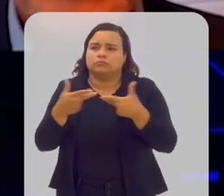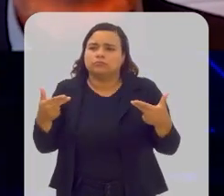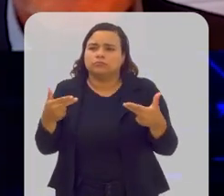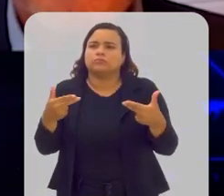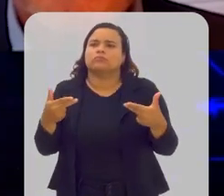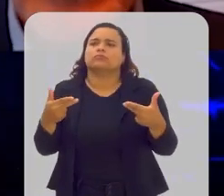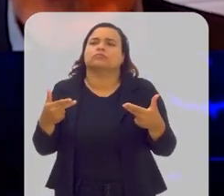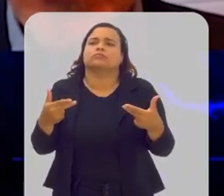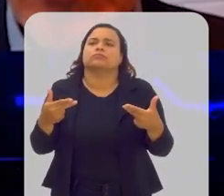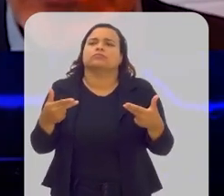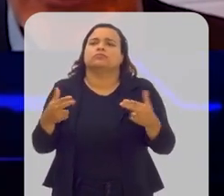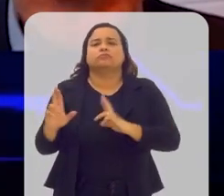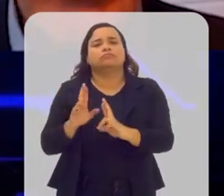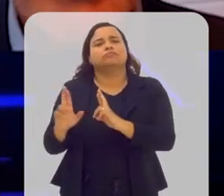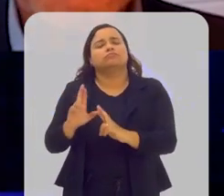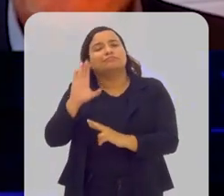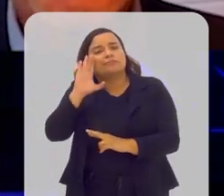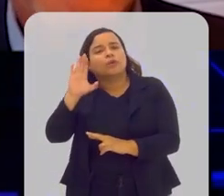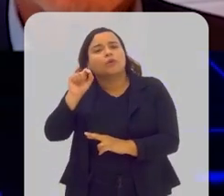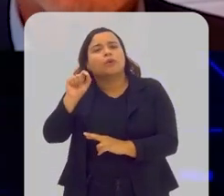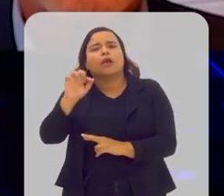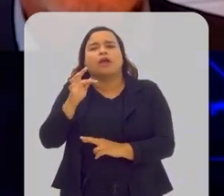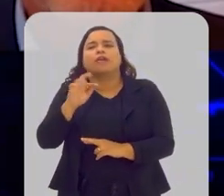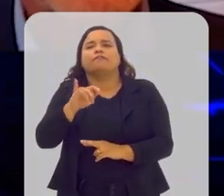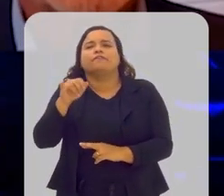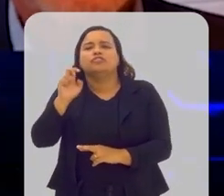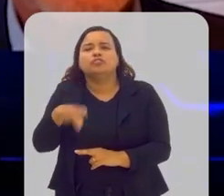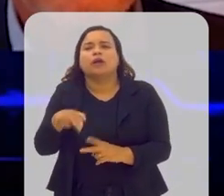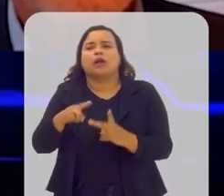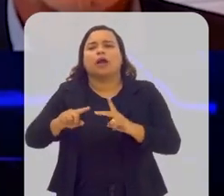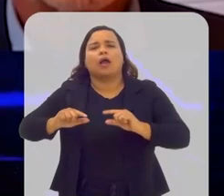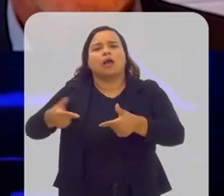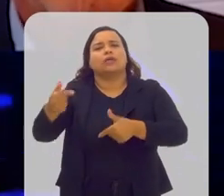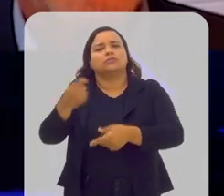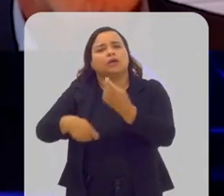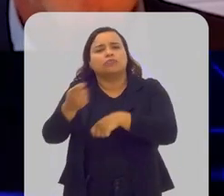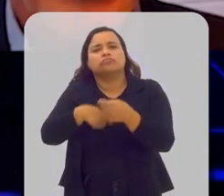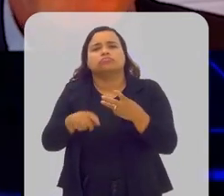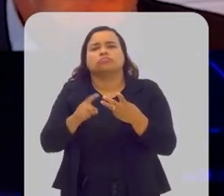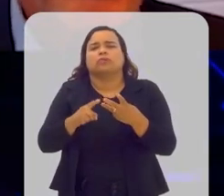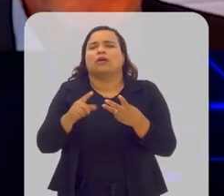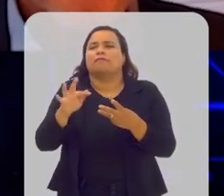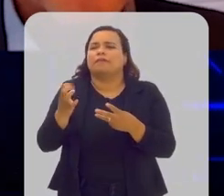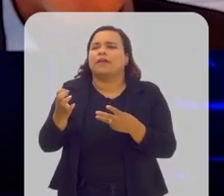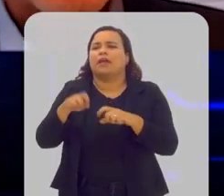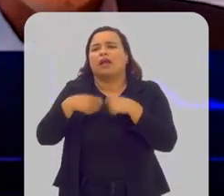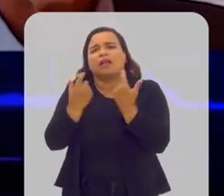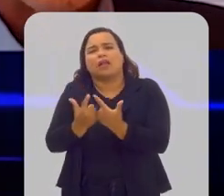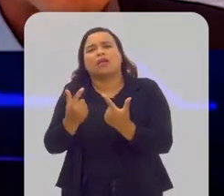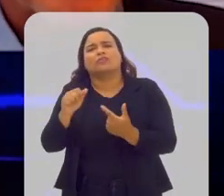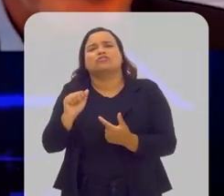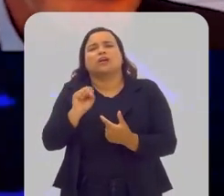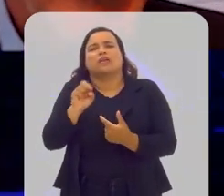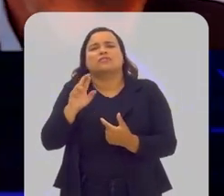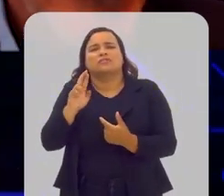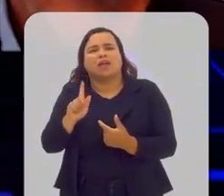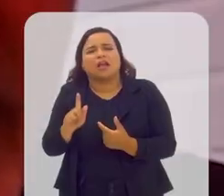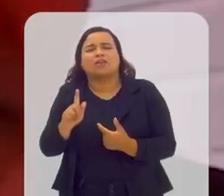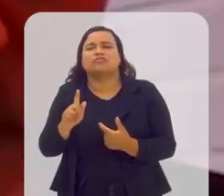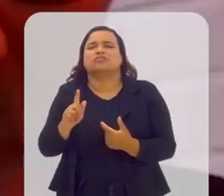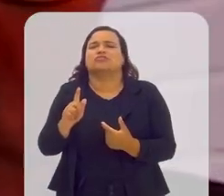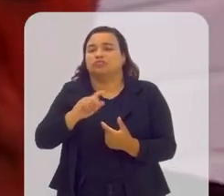FETranscarga se relaciona diretamente com Fijan, Ação Comercial, FEComércio, com a DERJ, a SERJ,